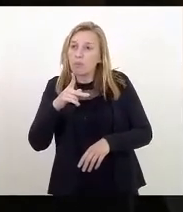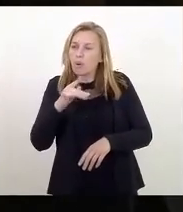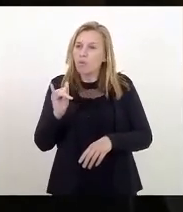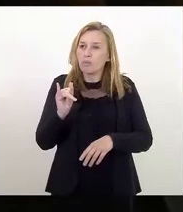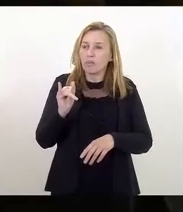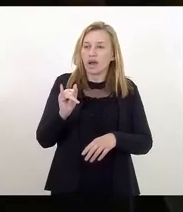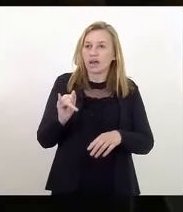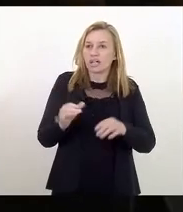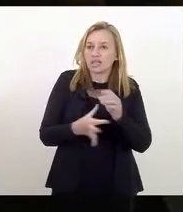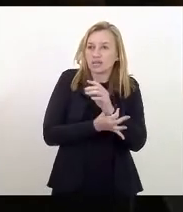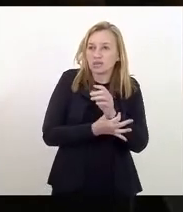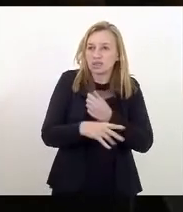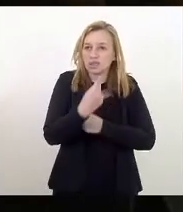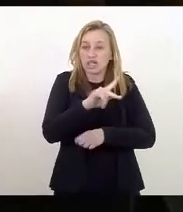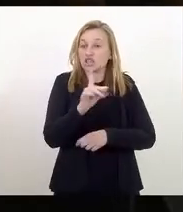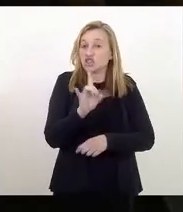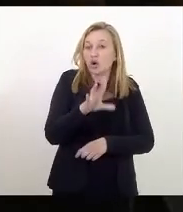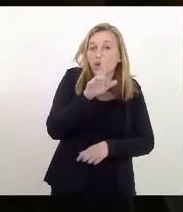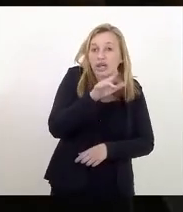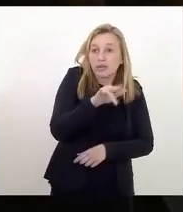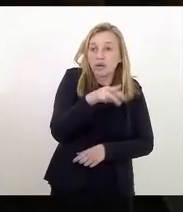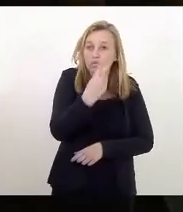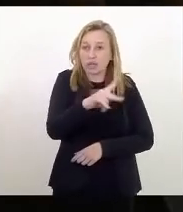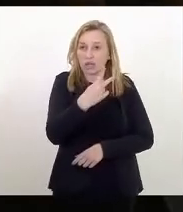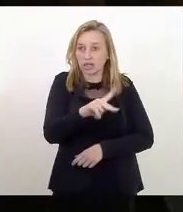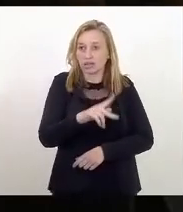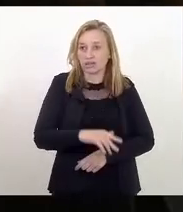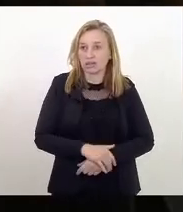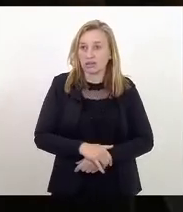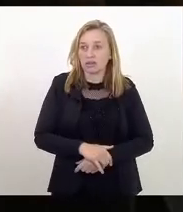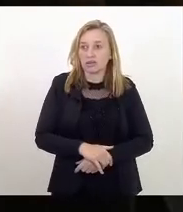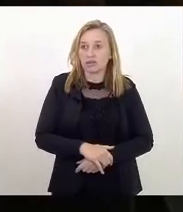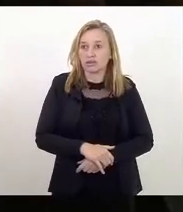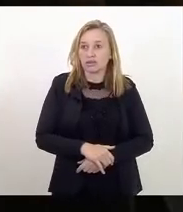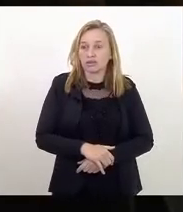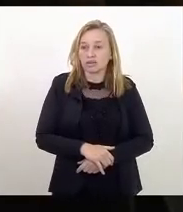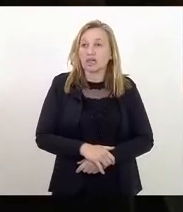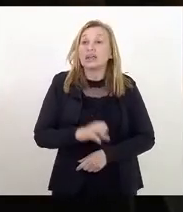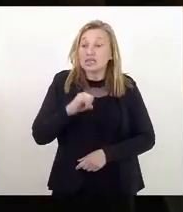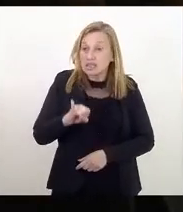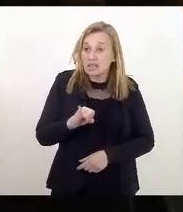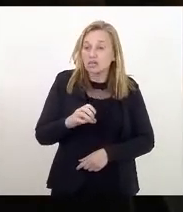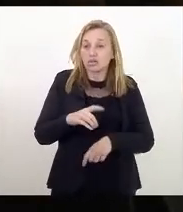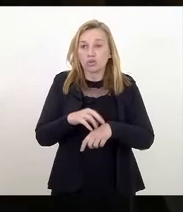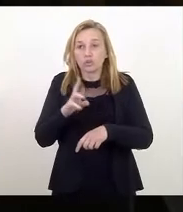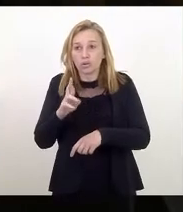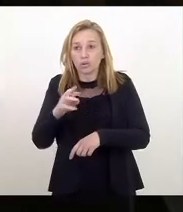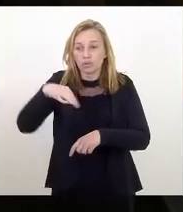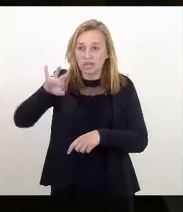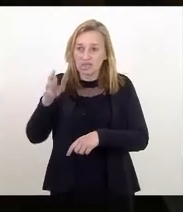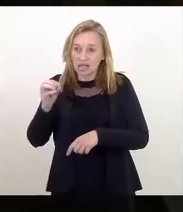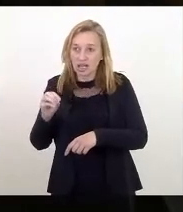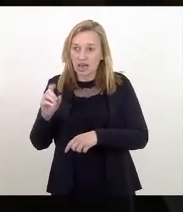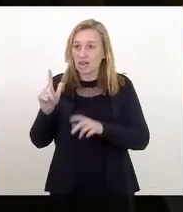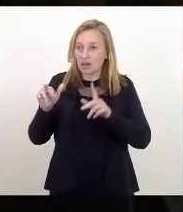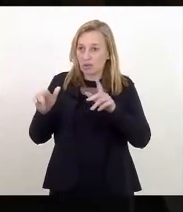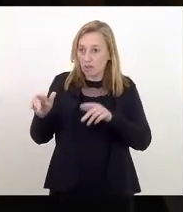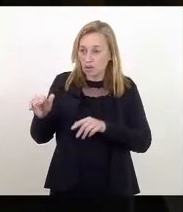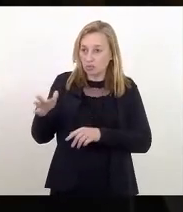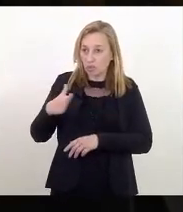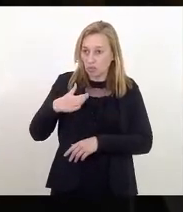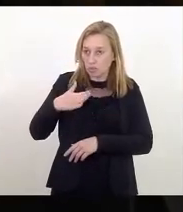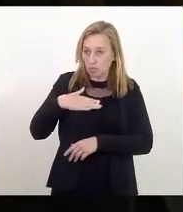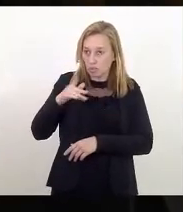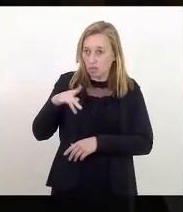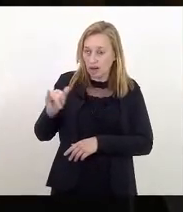doutor Marcelo dizia que meu pai era como se fosse o irmão dele. E se o doutor Marcelo era irmão do meu pai, o doutor Marcelo era como se fosse um tio para